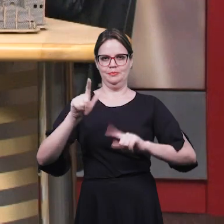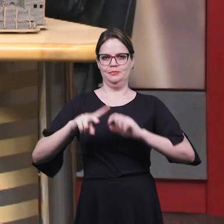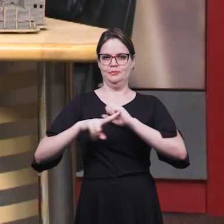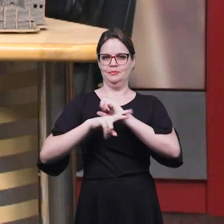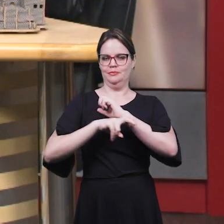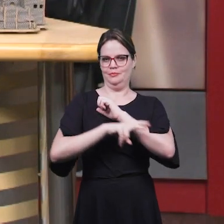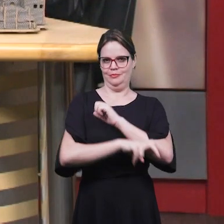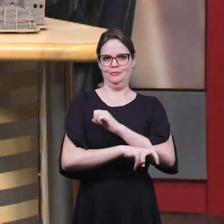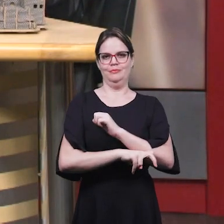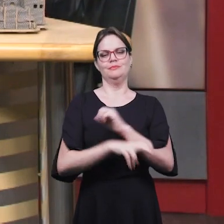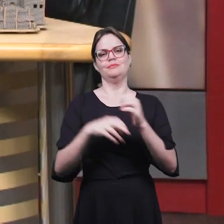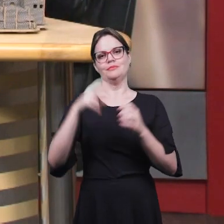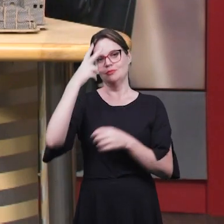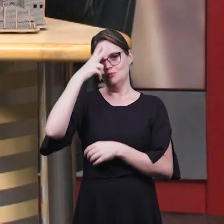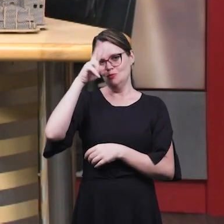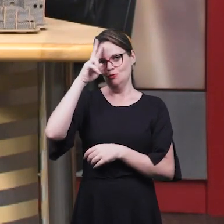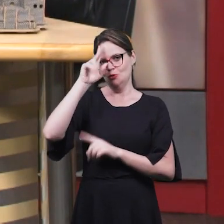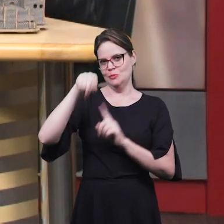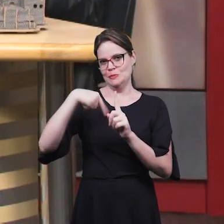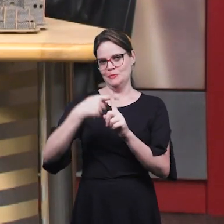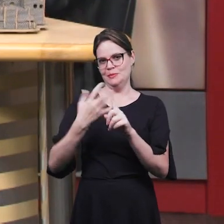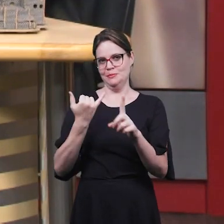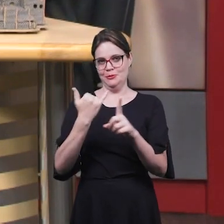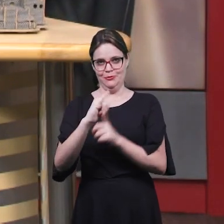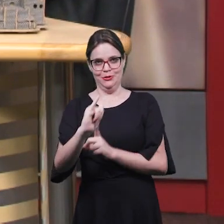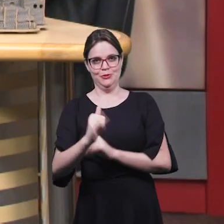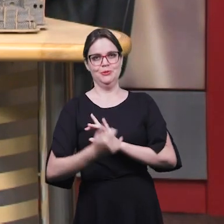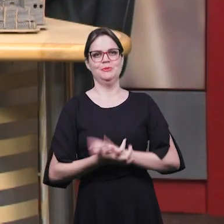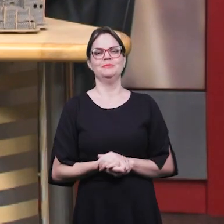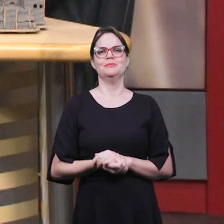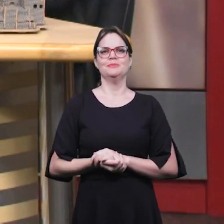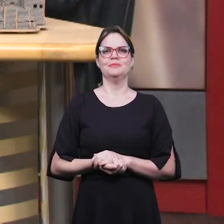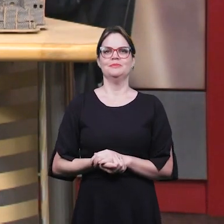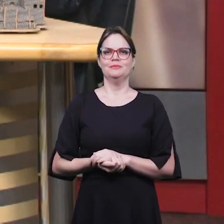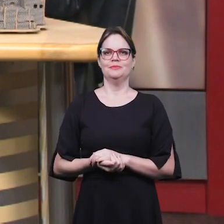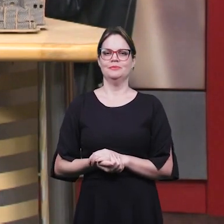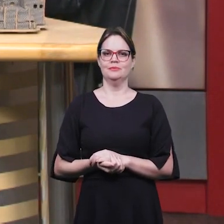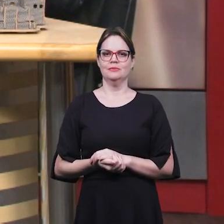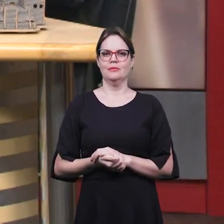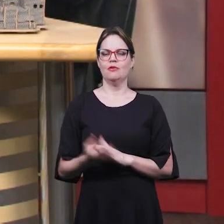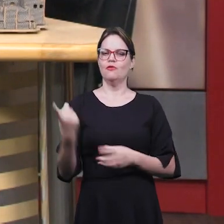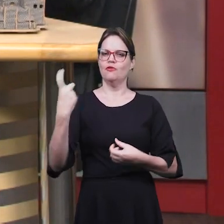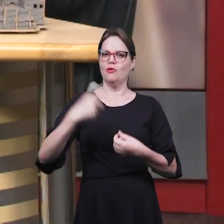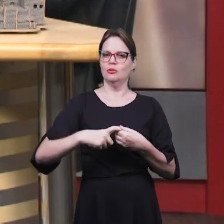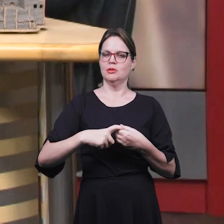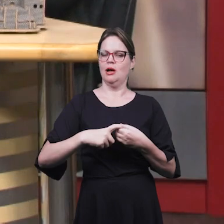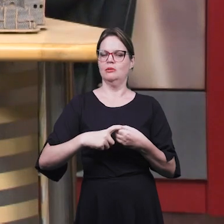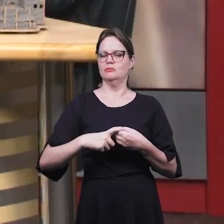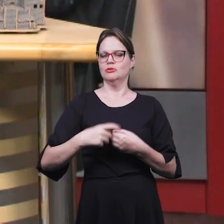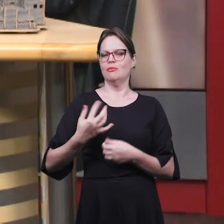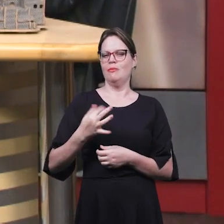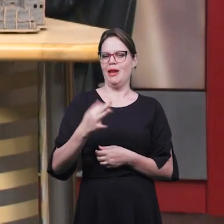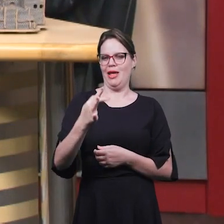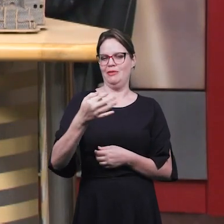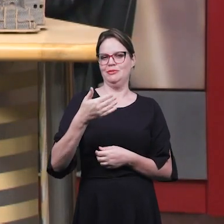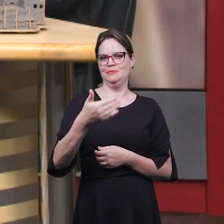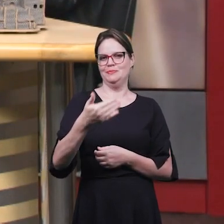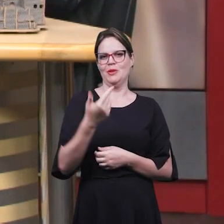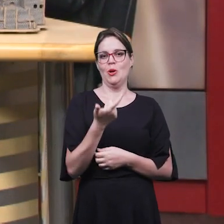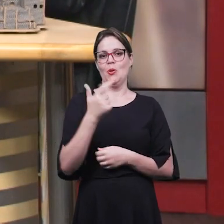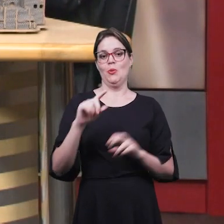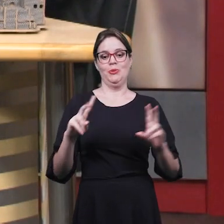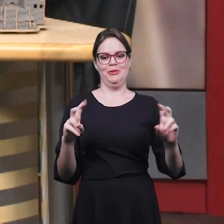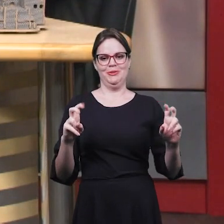programa Arqueologia, o Histórico e o Profético, e retornamos em breve